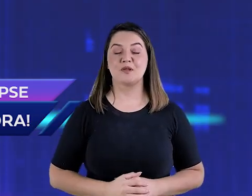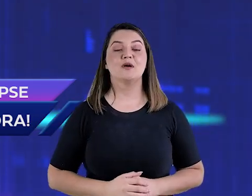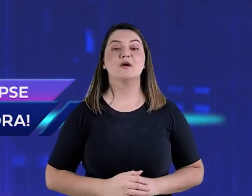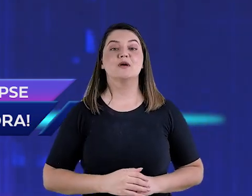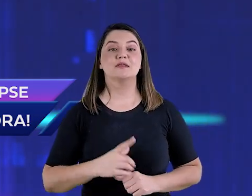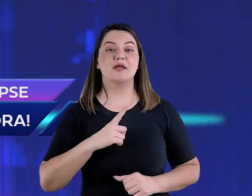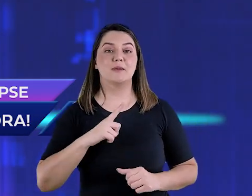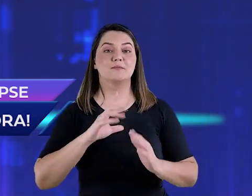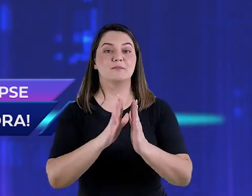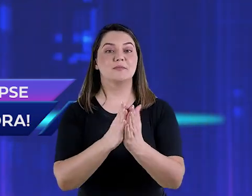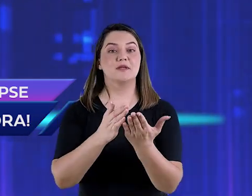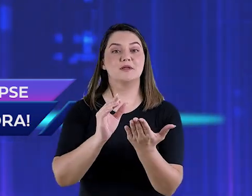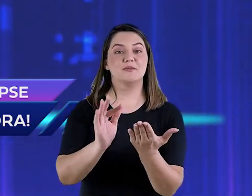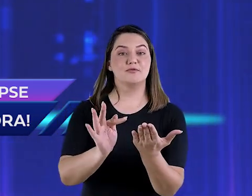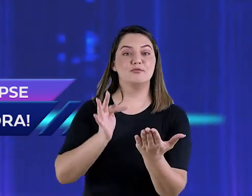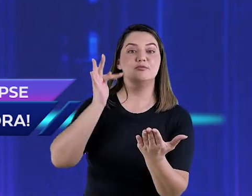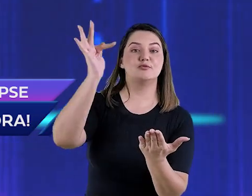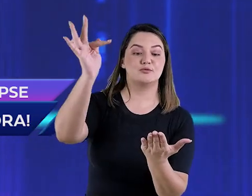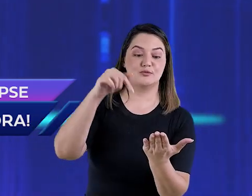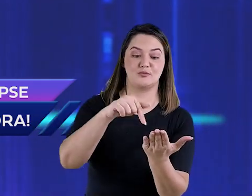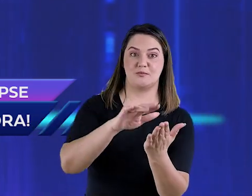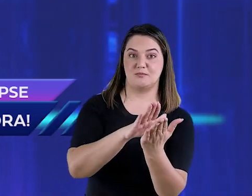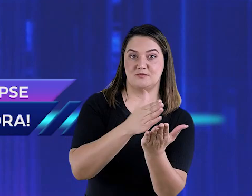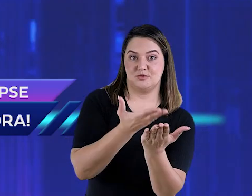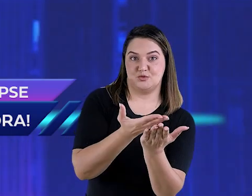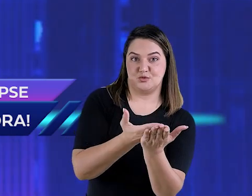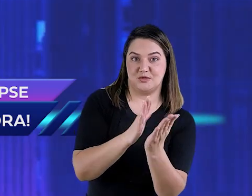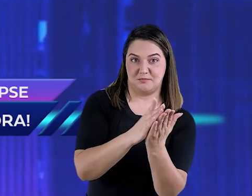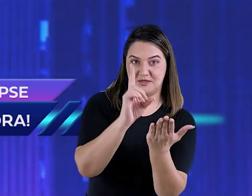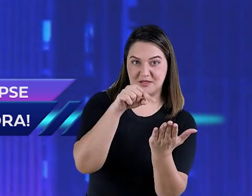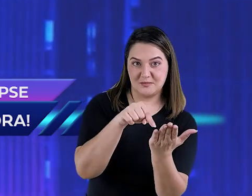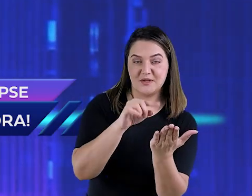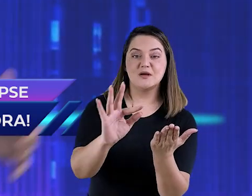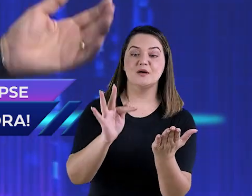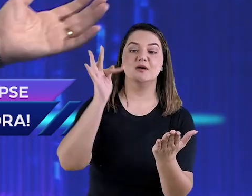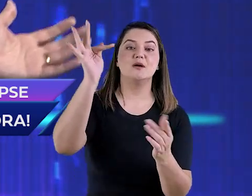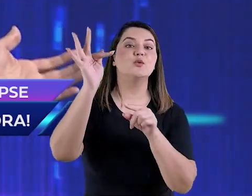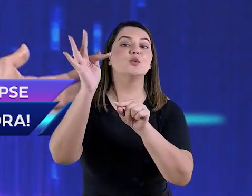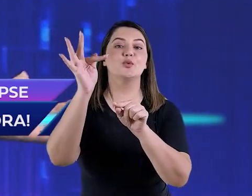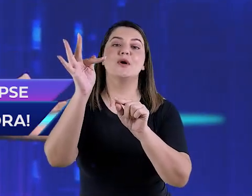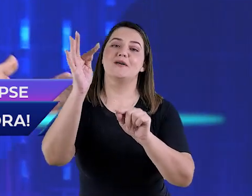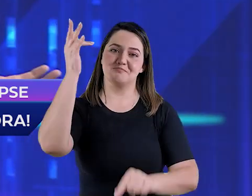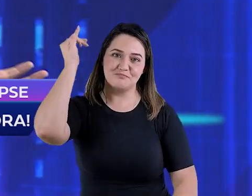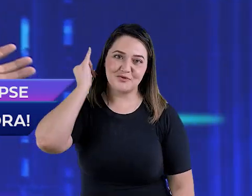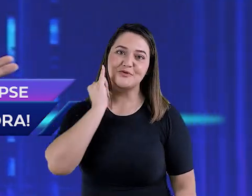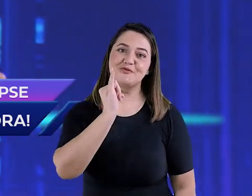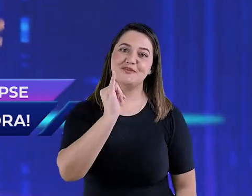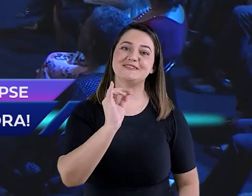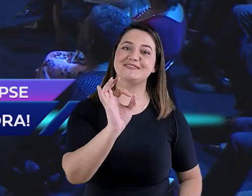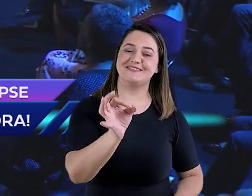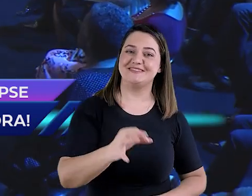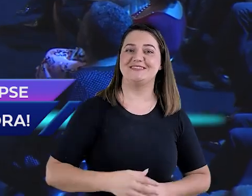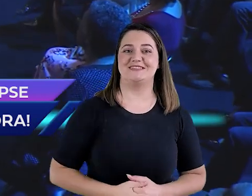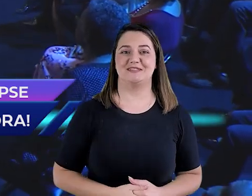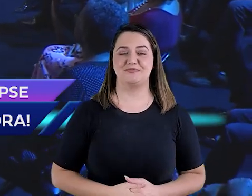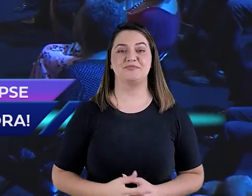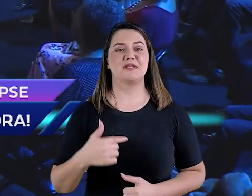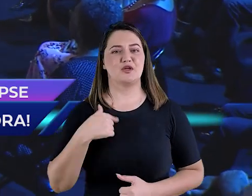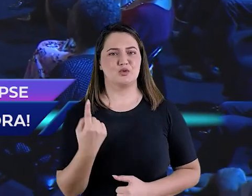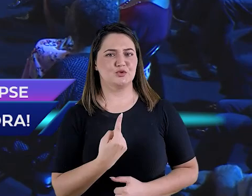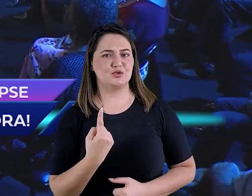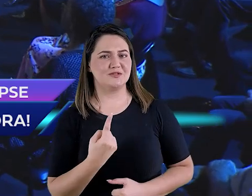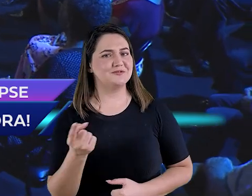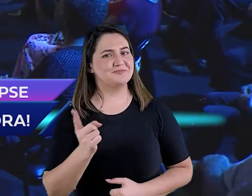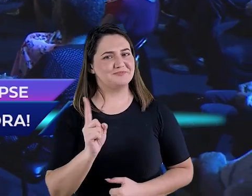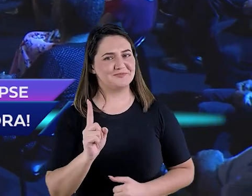porque discutimos a Bíblia e do futuro porque estudamos profecias. E aqui eu nunca estou sozinho, sempre acompanhado dos meus amigos, minhas